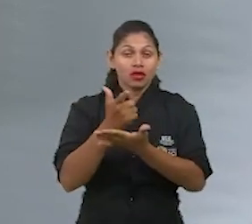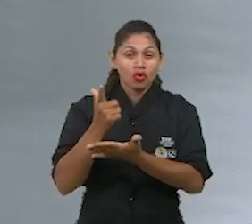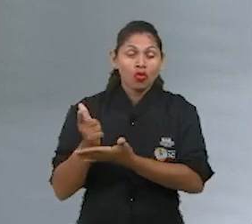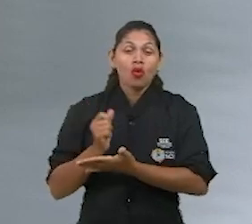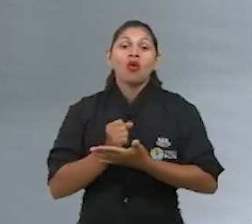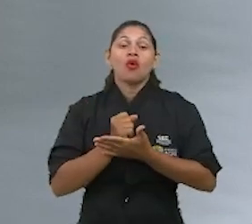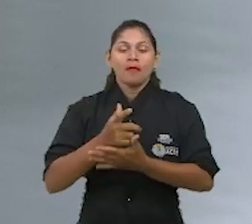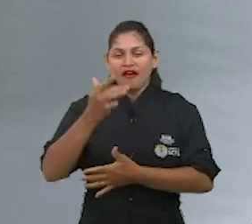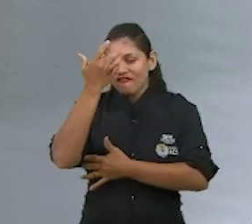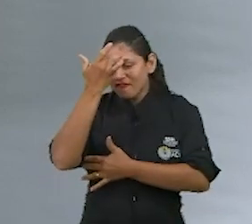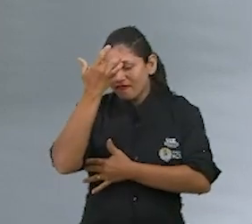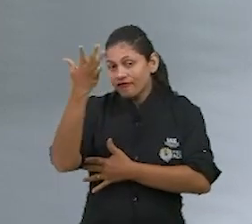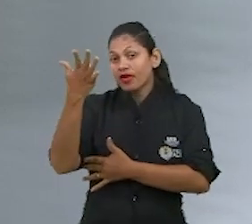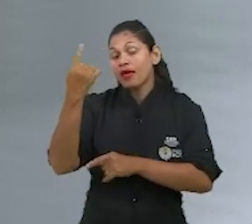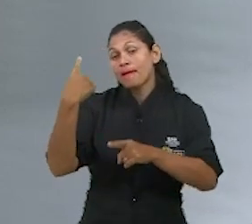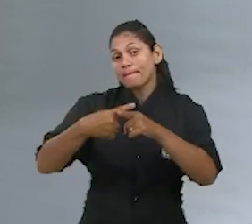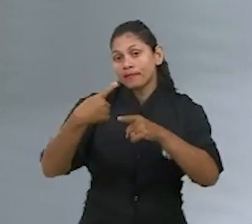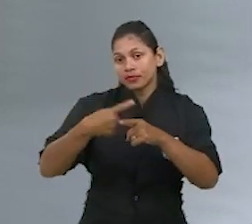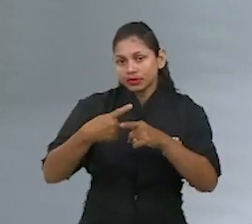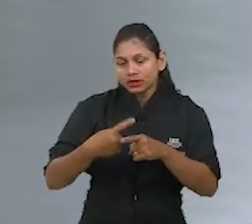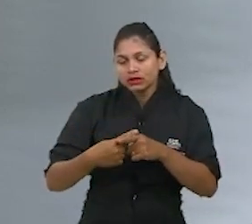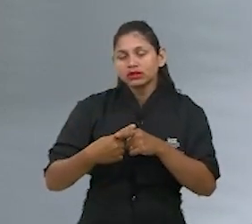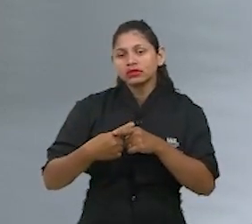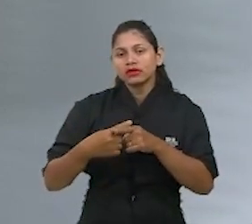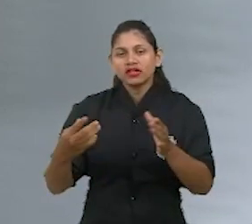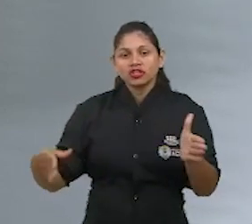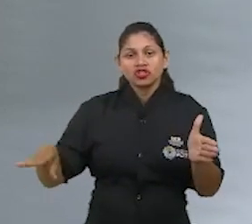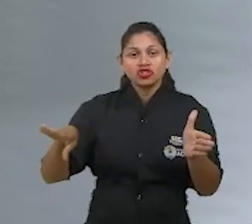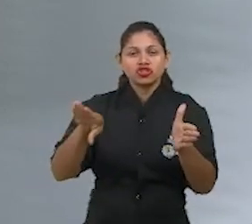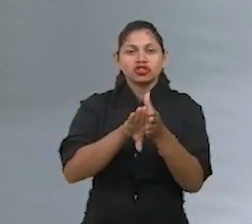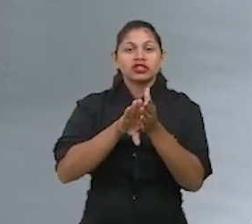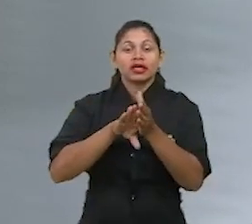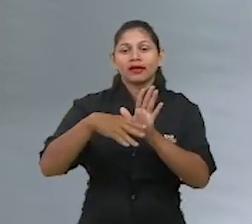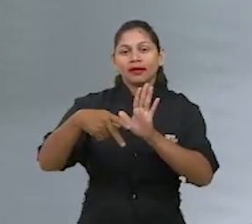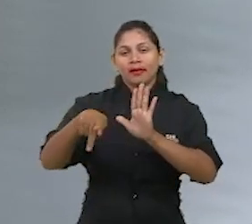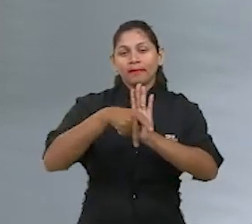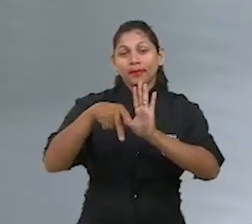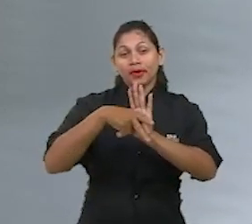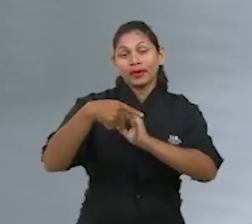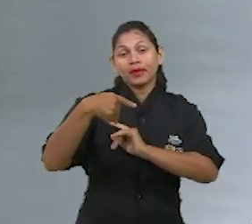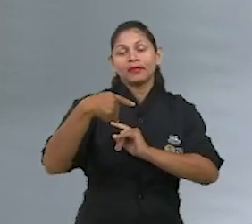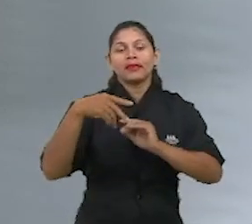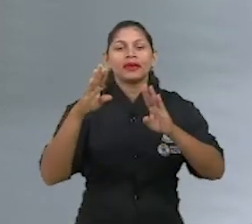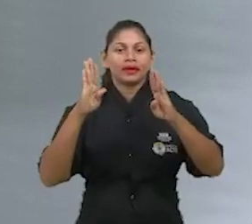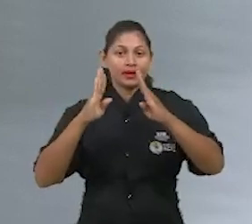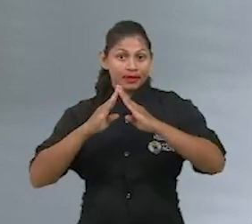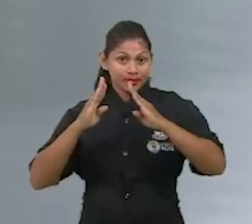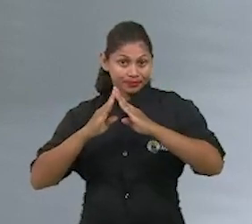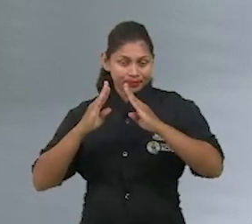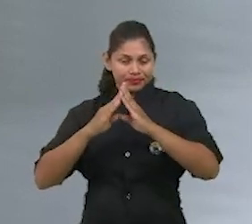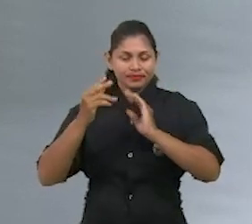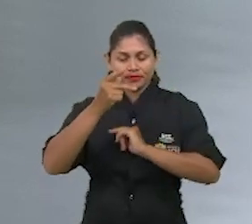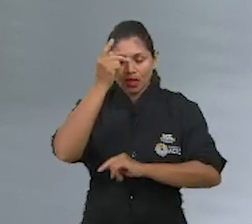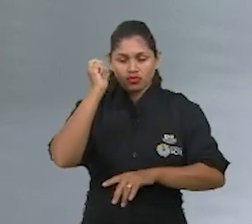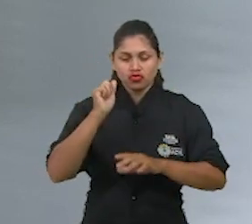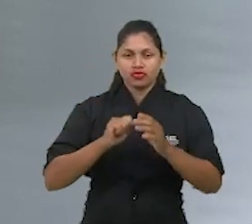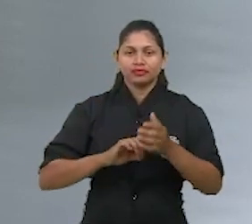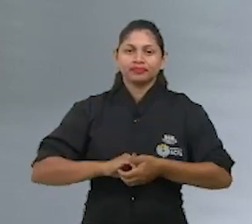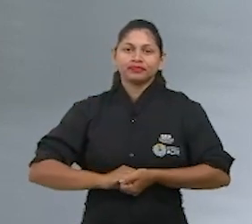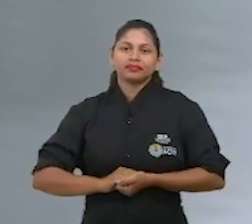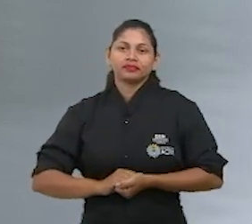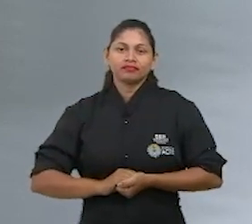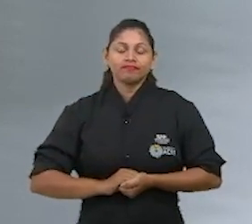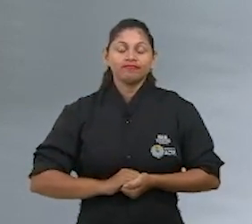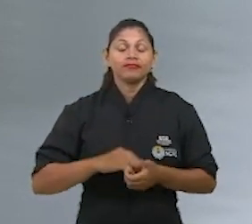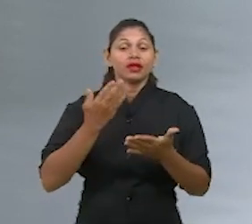facilitada, principalmente porque ela vai chegar, vai ser entregue na residência aí das pessoas, dos consumidores.